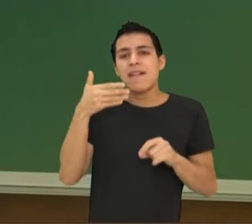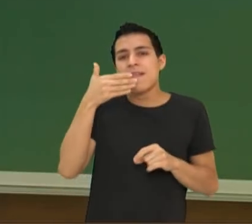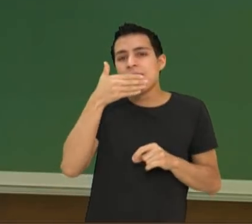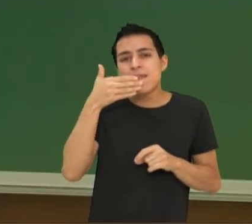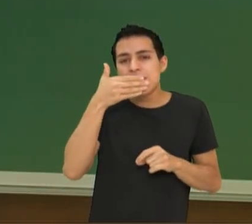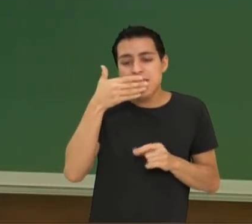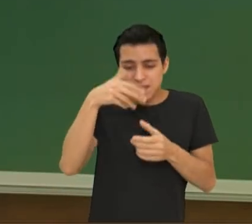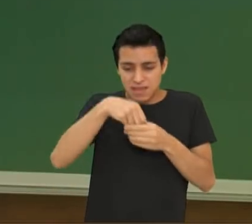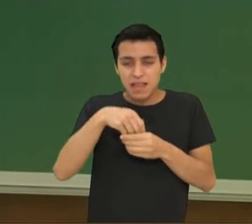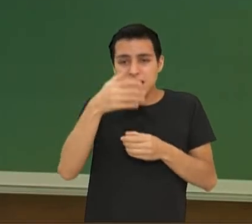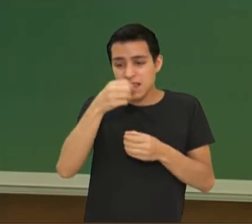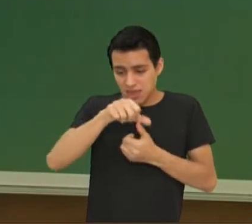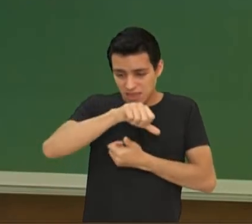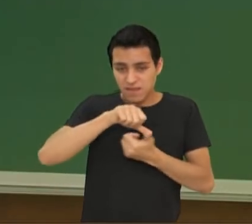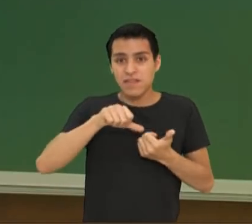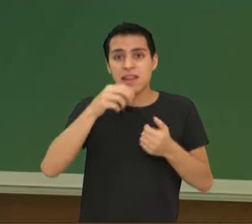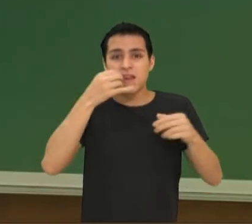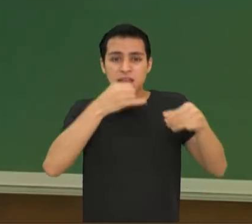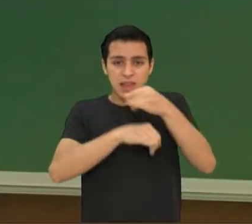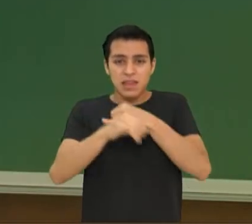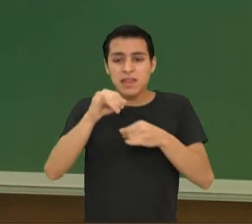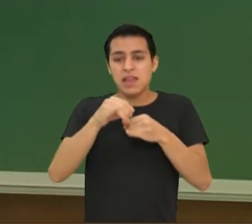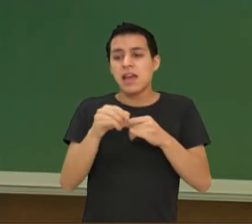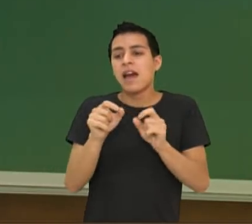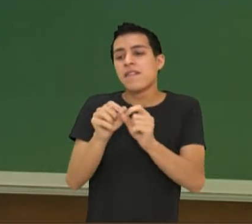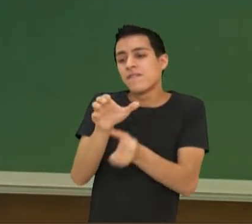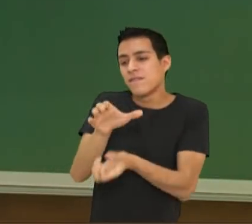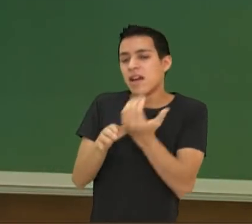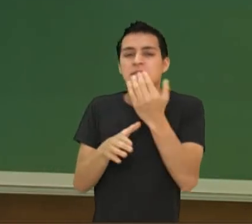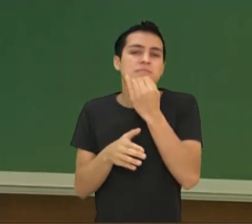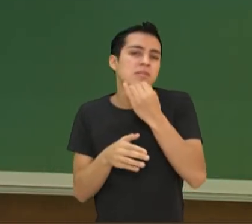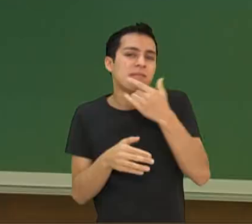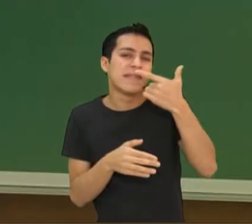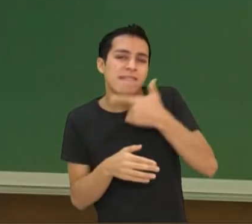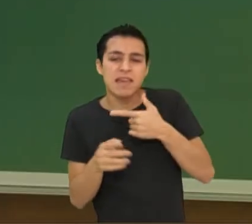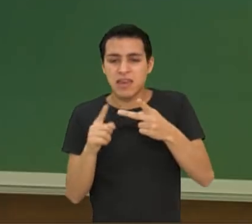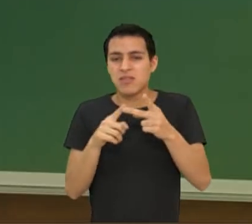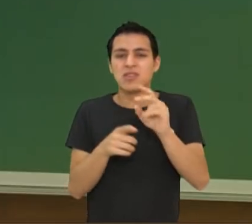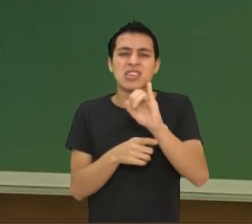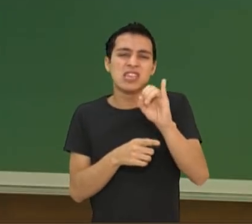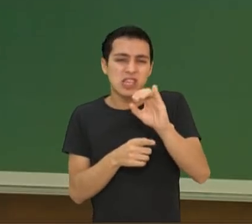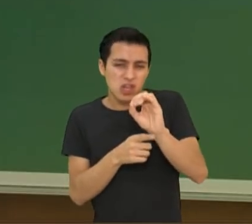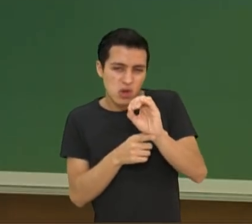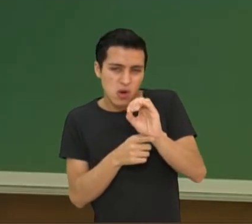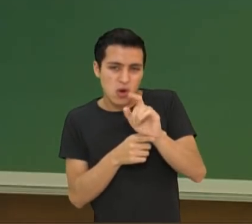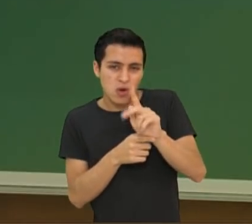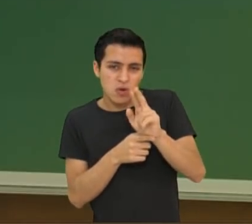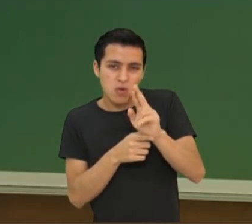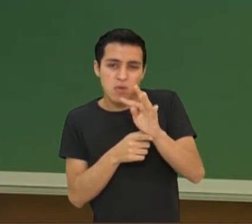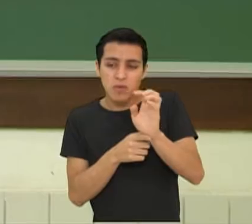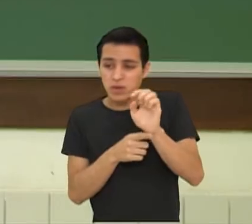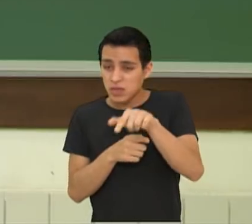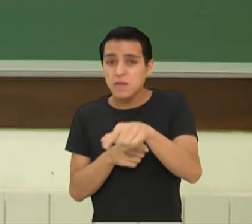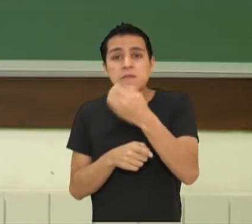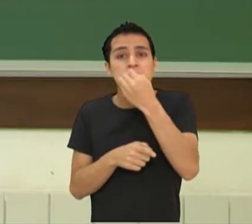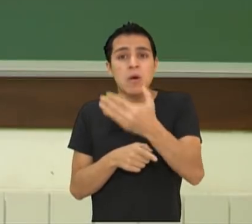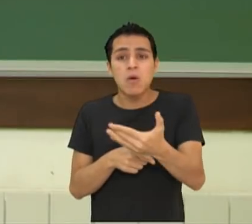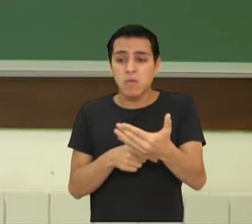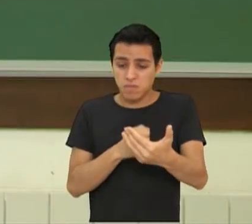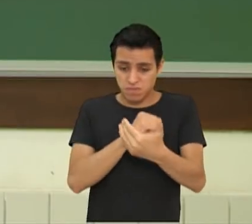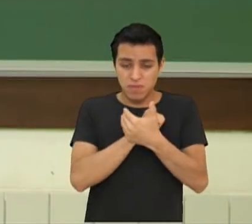em energia e aí elas acabam produzindo iogurte e queijos, por exemplo, muito importantes na nossa